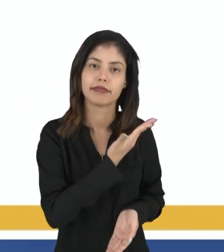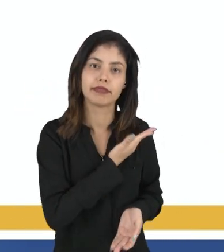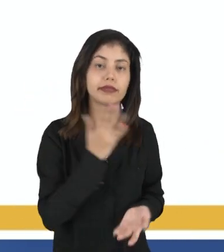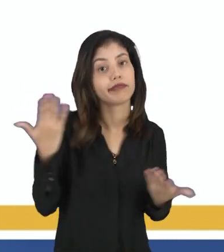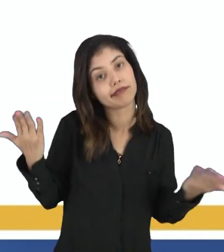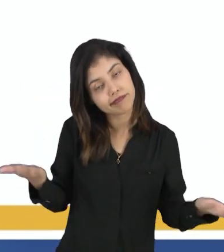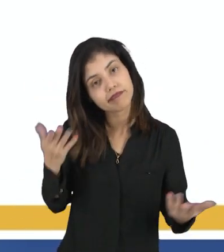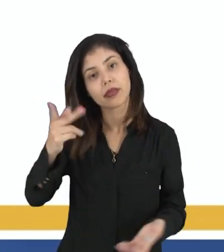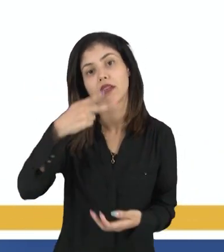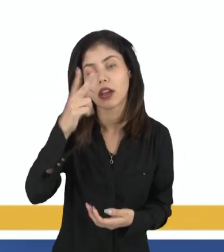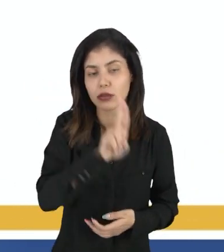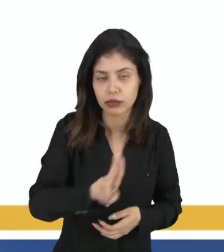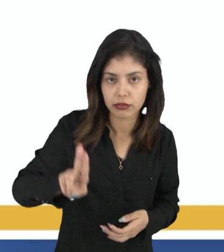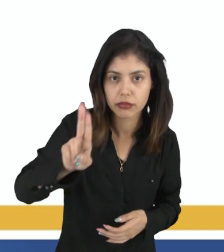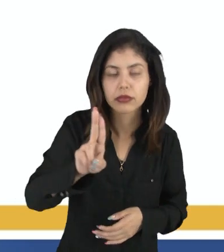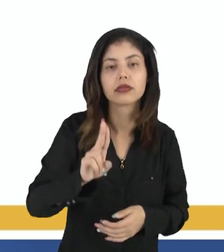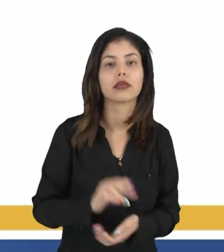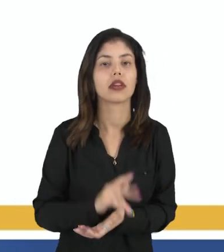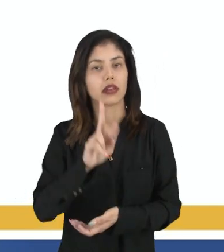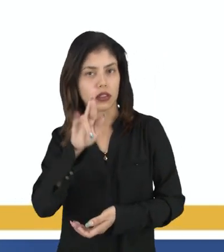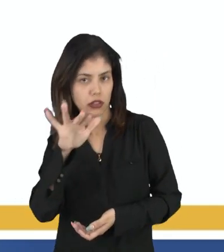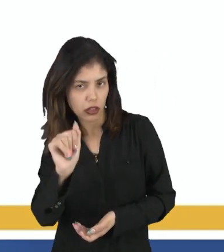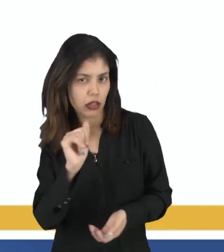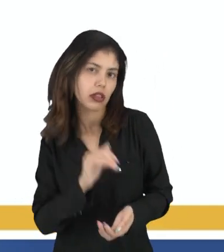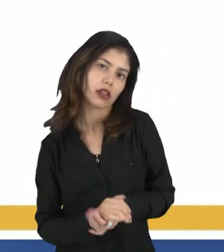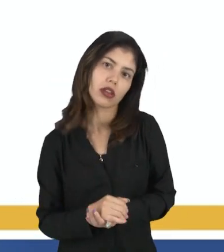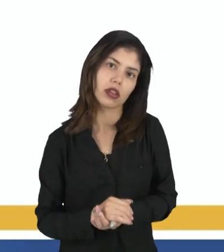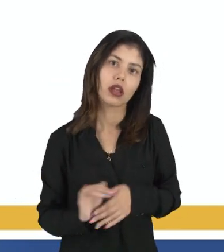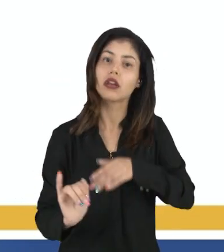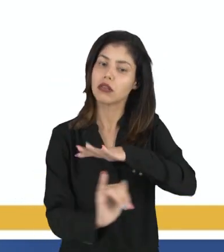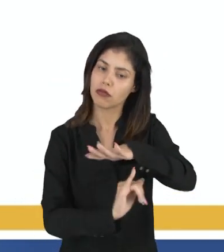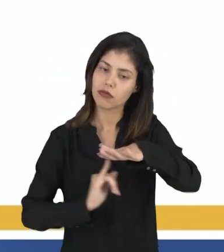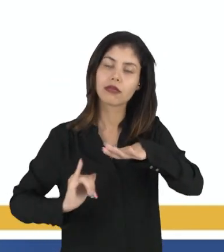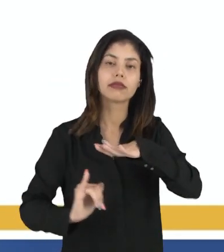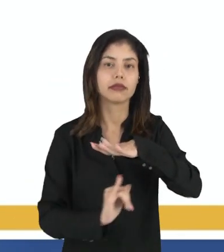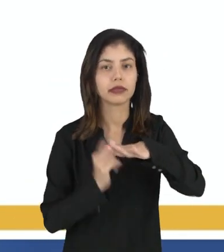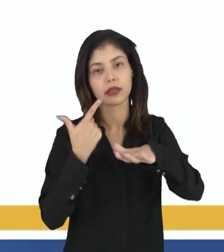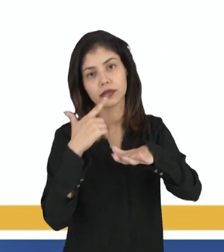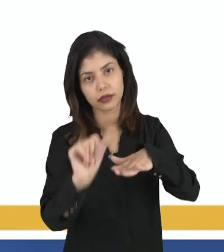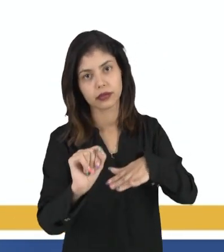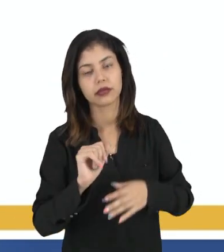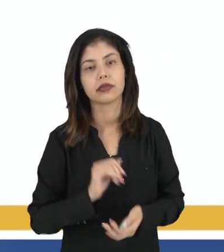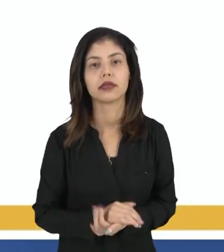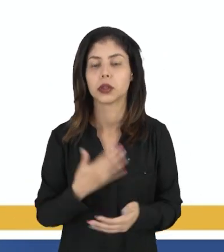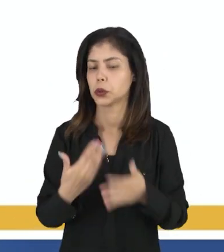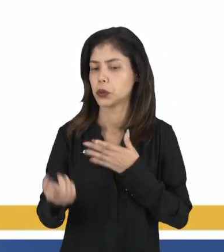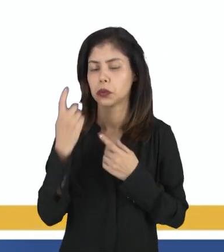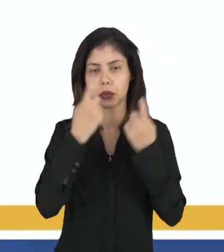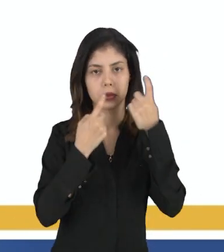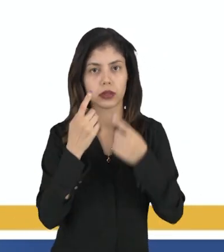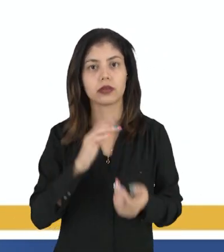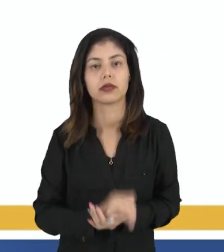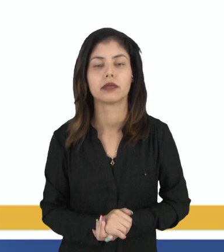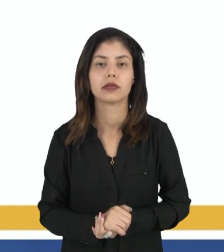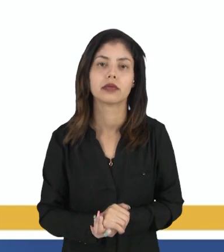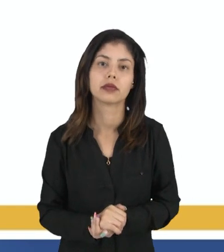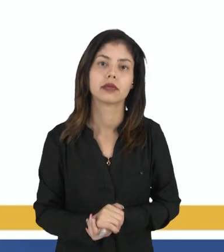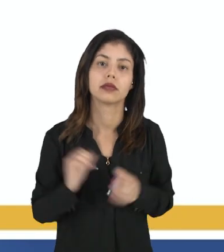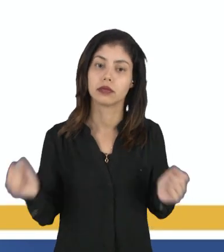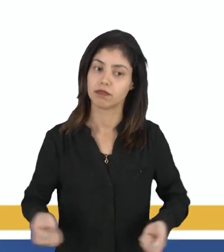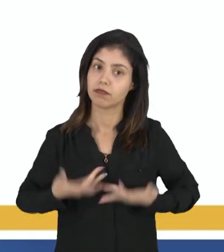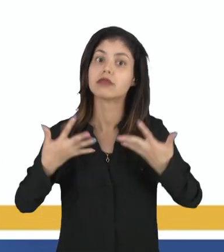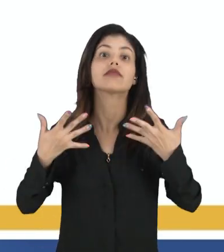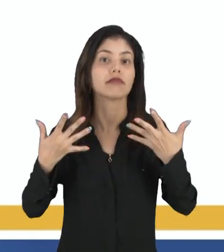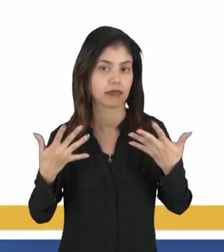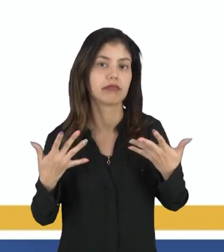amigos, logo, ele utilizou gírias, ele utilizou a forma como ele fala com os amigos dele, não teve preocupação, foi